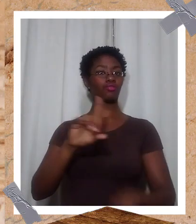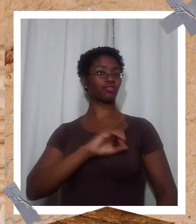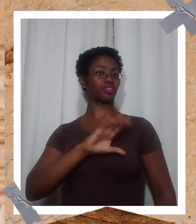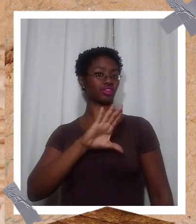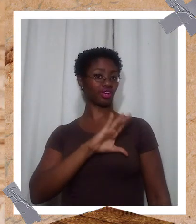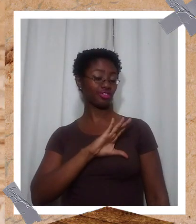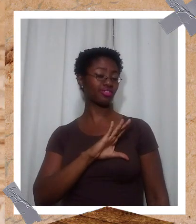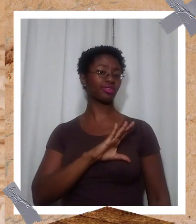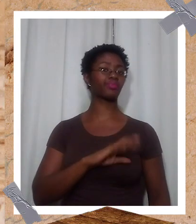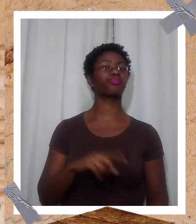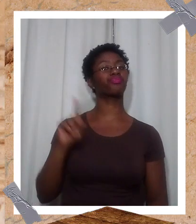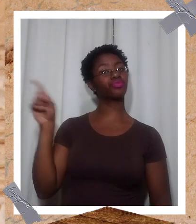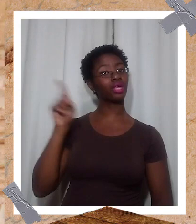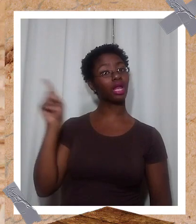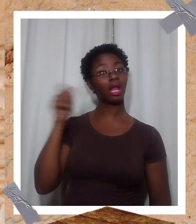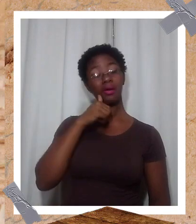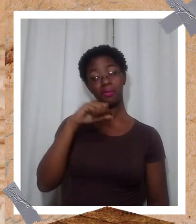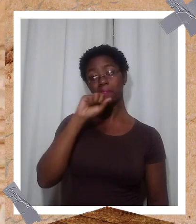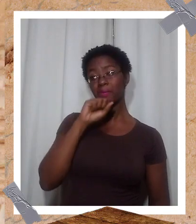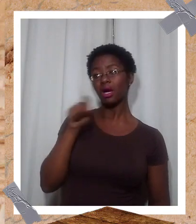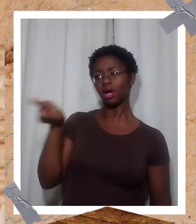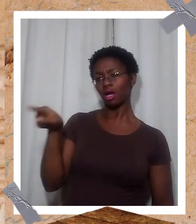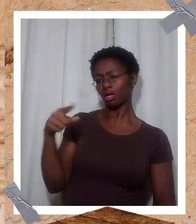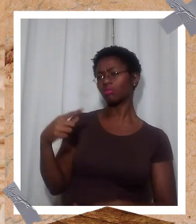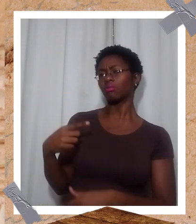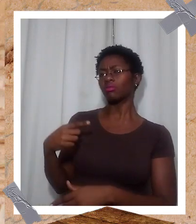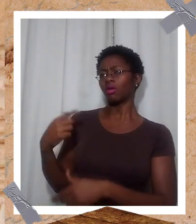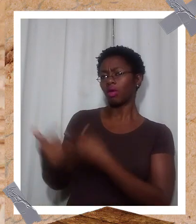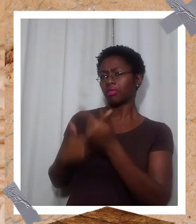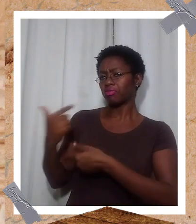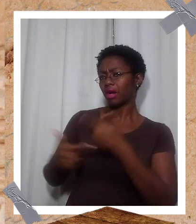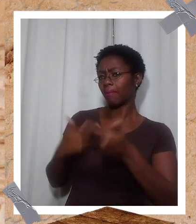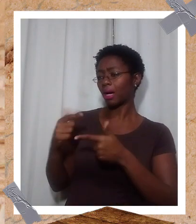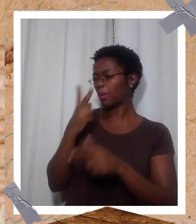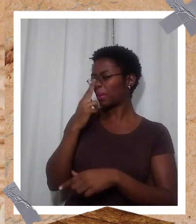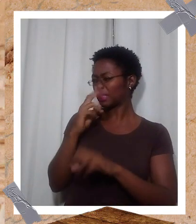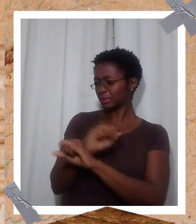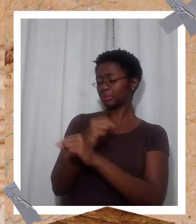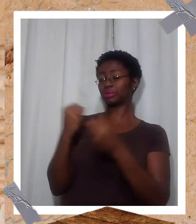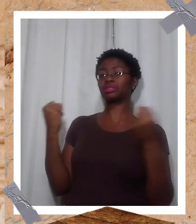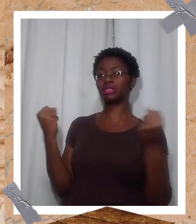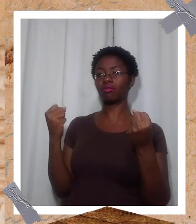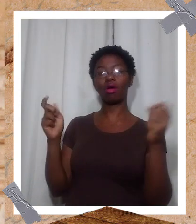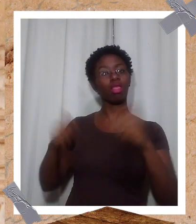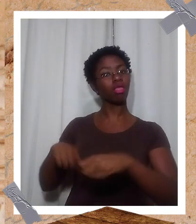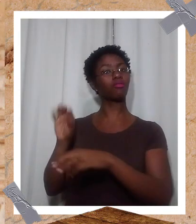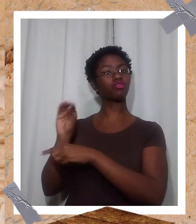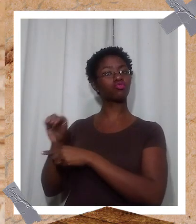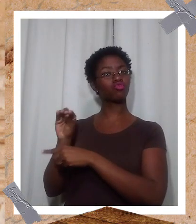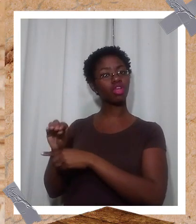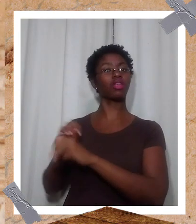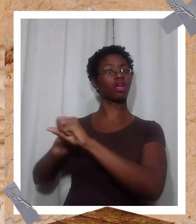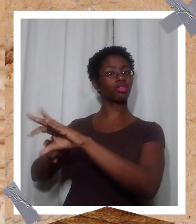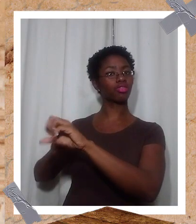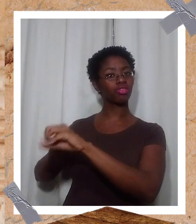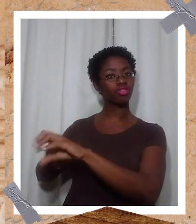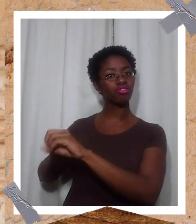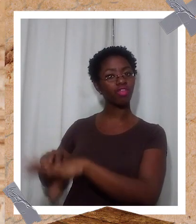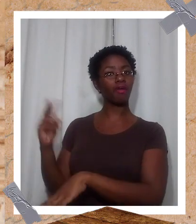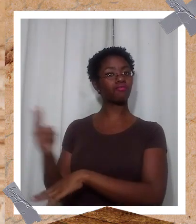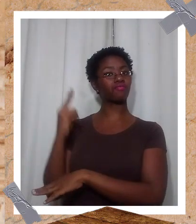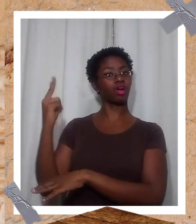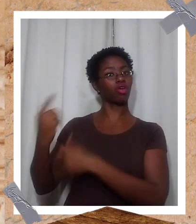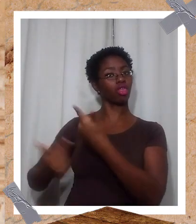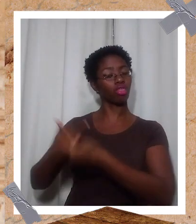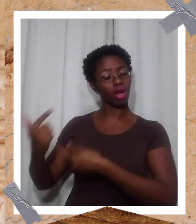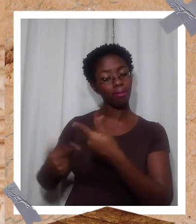Dona Jerusa, realizou uma tarefa que parecia impossível: sustentar todos os filhos, educá-los e ensiná-los o valor